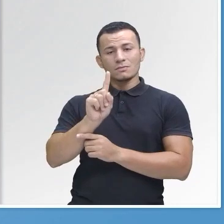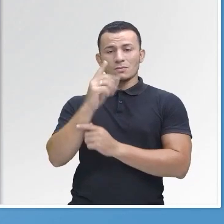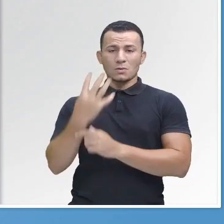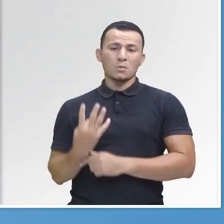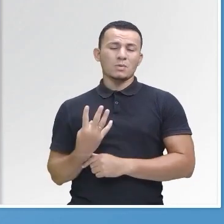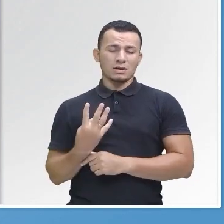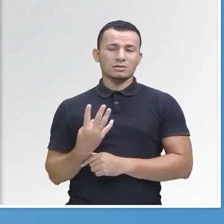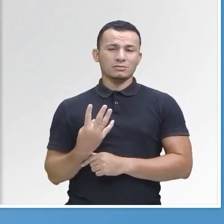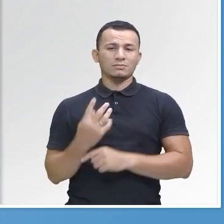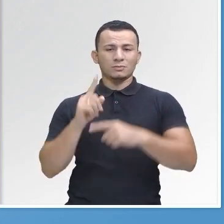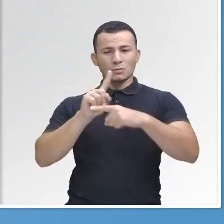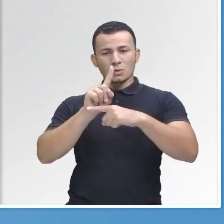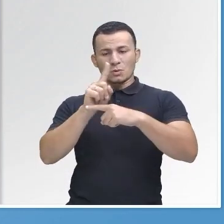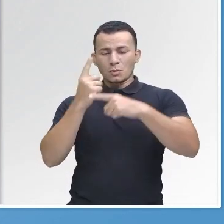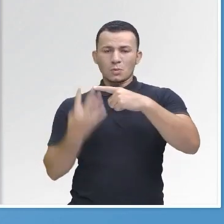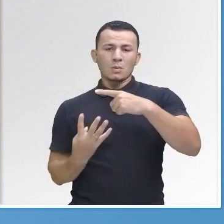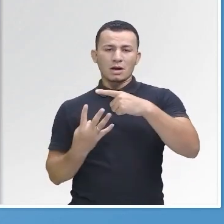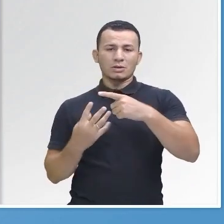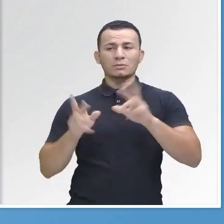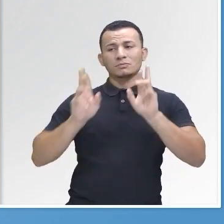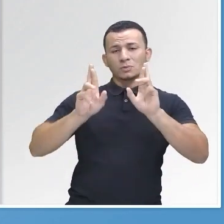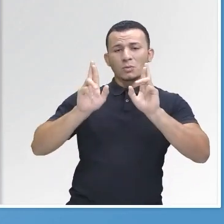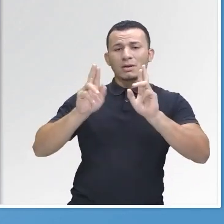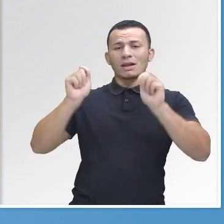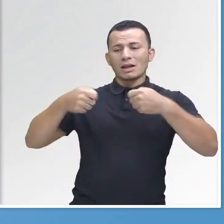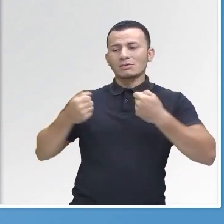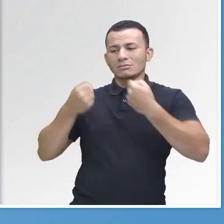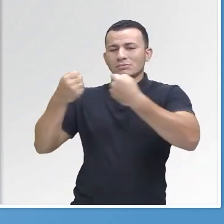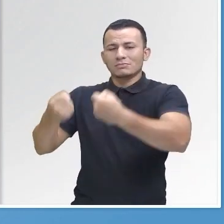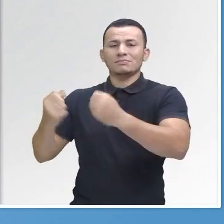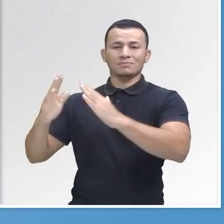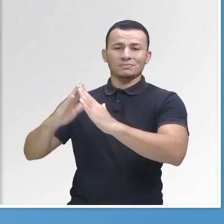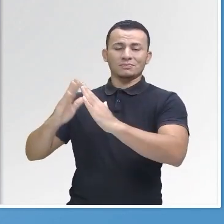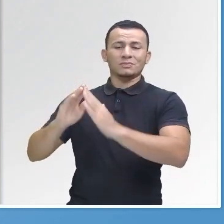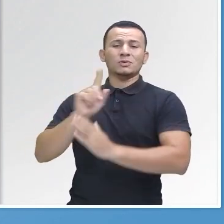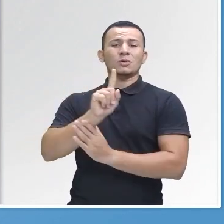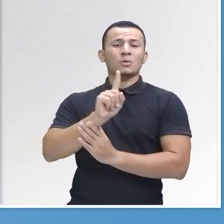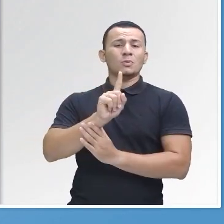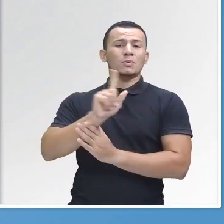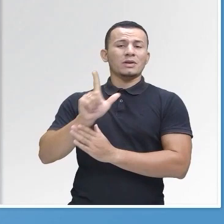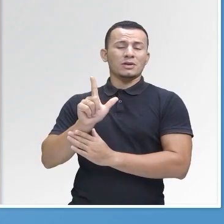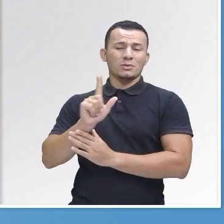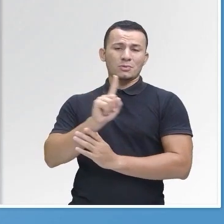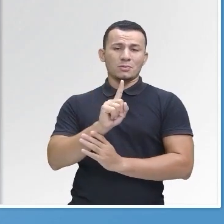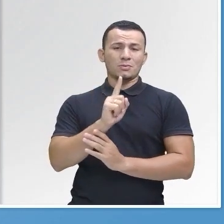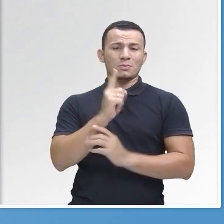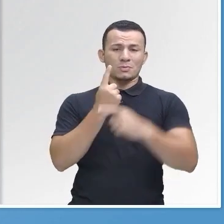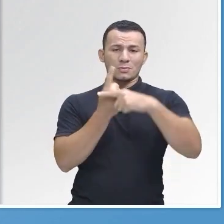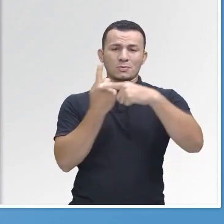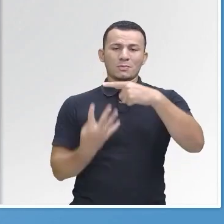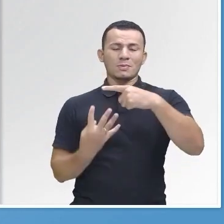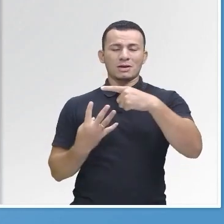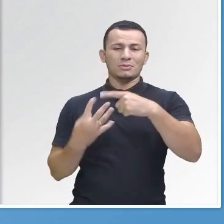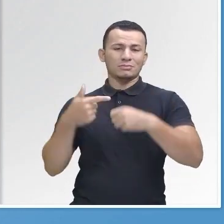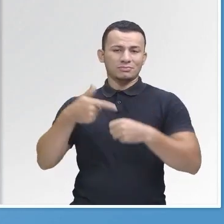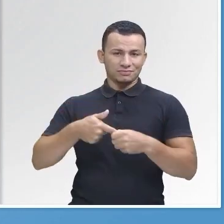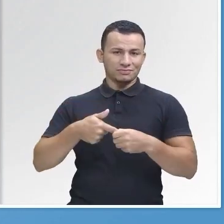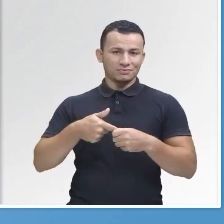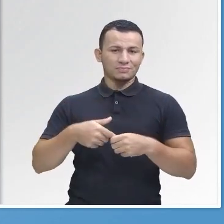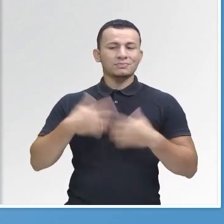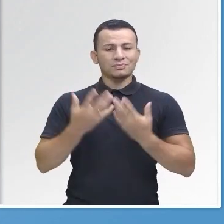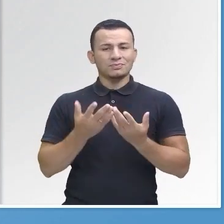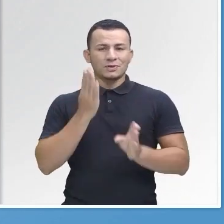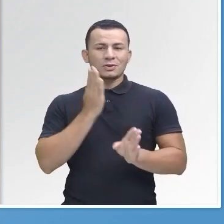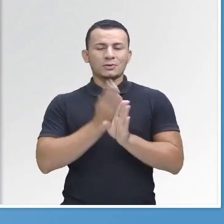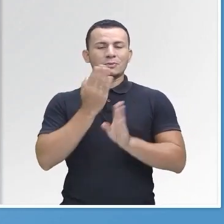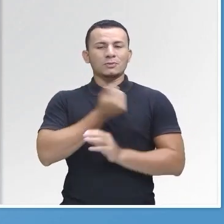Ou seja, vamos orar pelo João para que ele consiga chegar em casa com apenas 1/4 desse tanque, não é verdade? Bom, João, está resolvido o seu